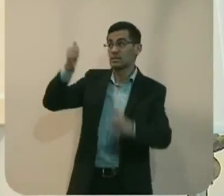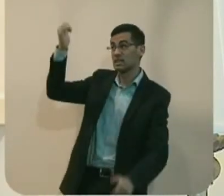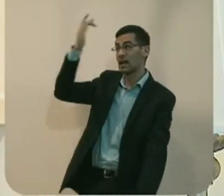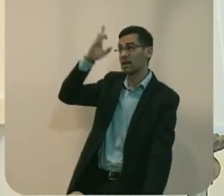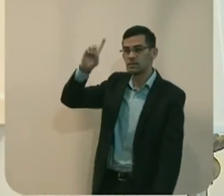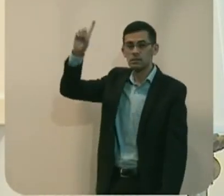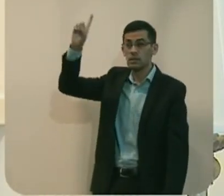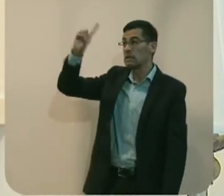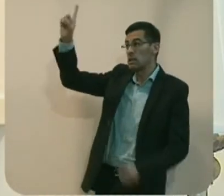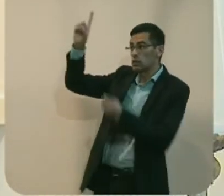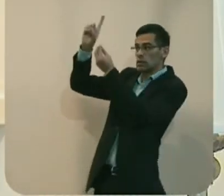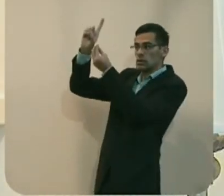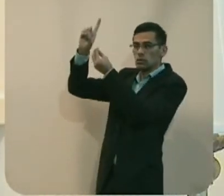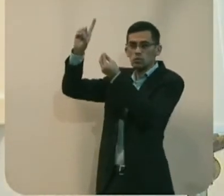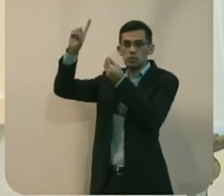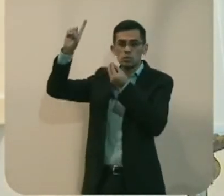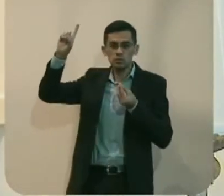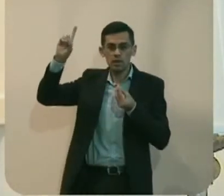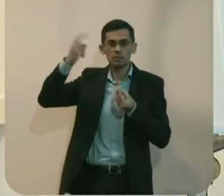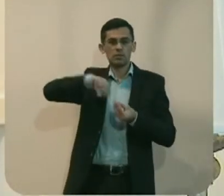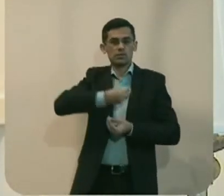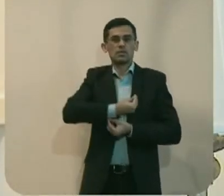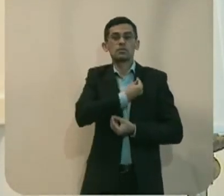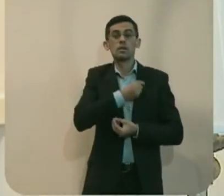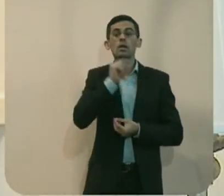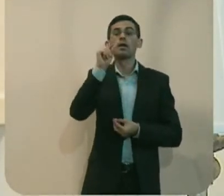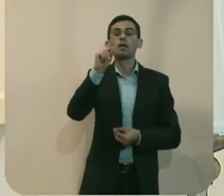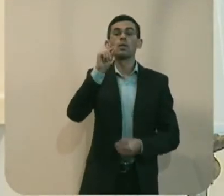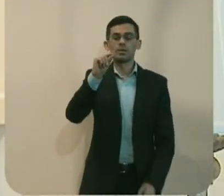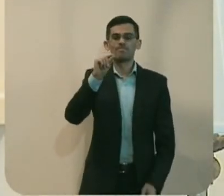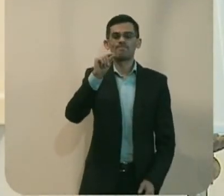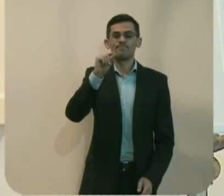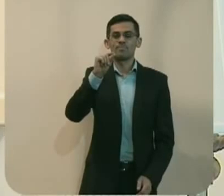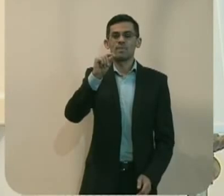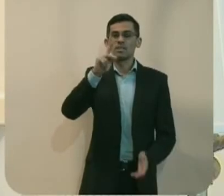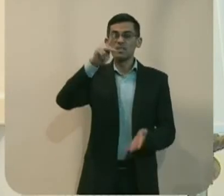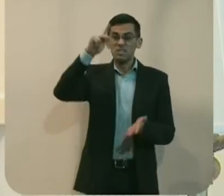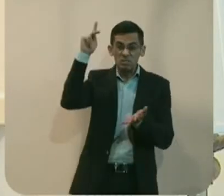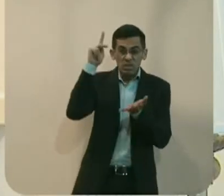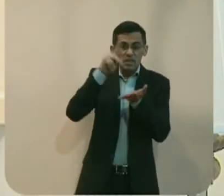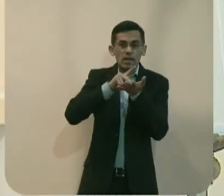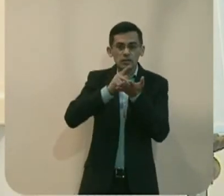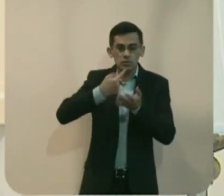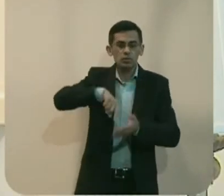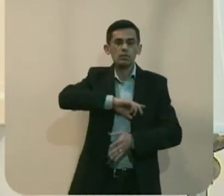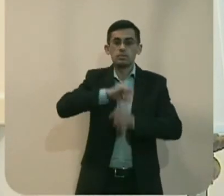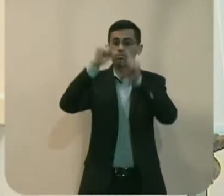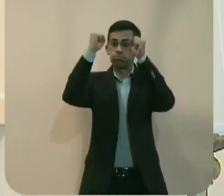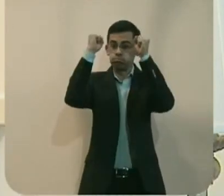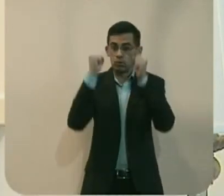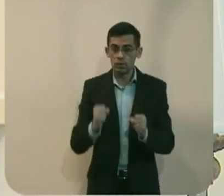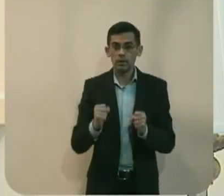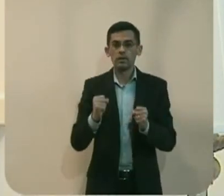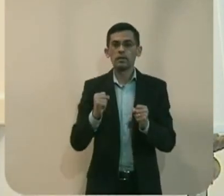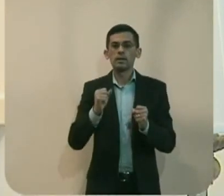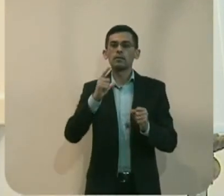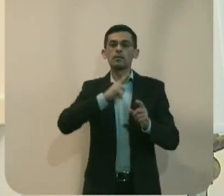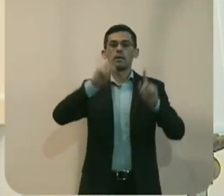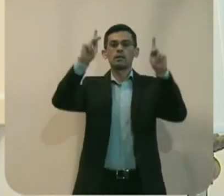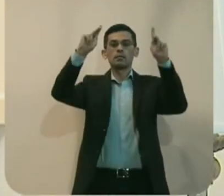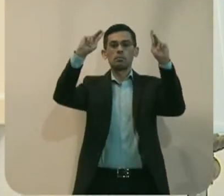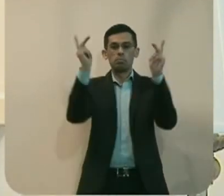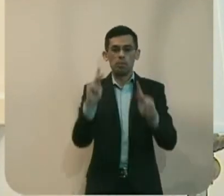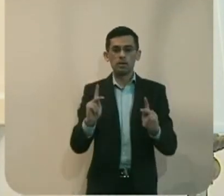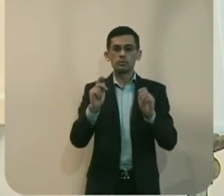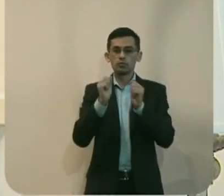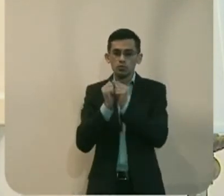um recurso que vem sobre nós, que é a capacidade de a gente poder desenvolver a paz entre